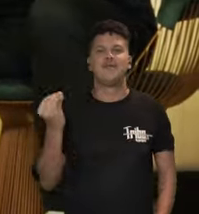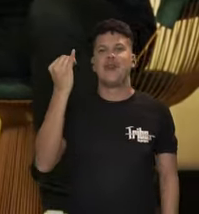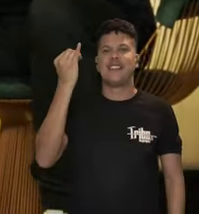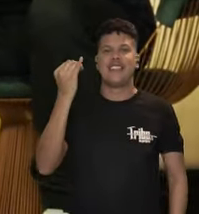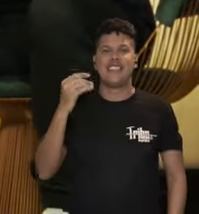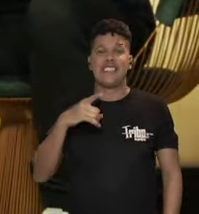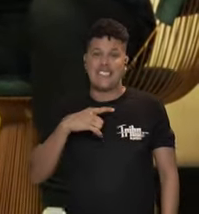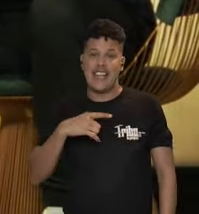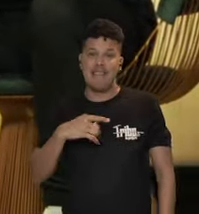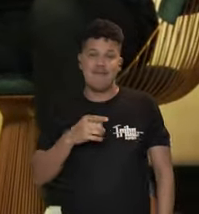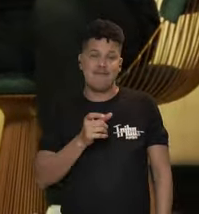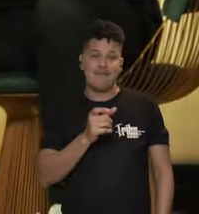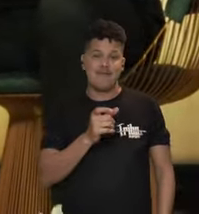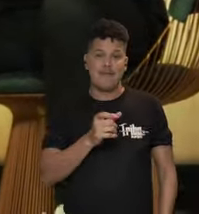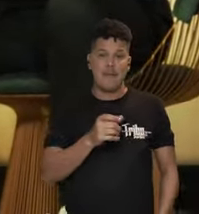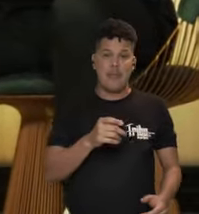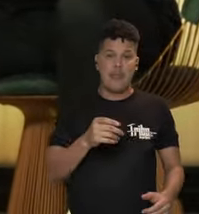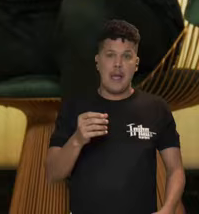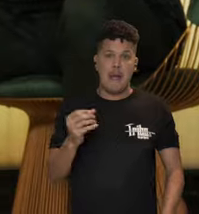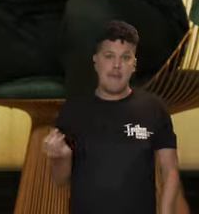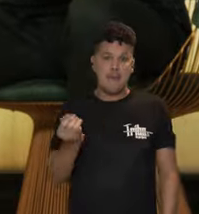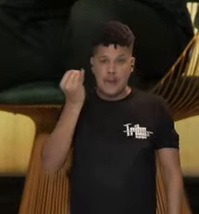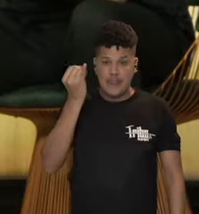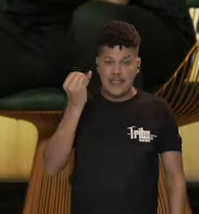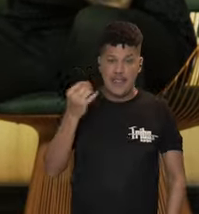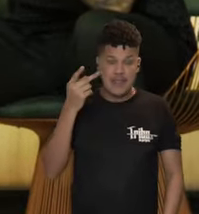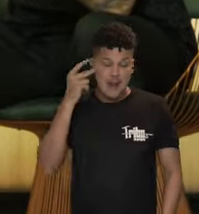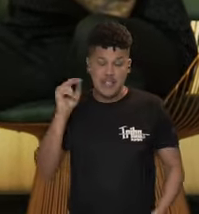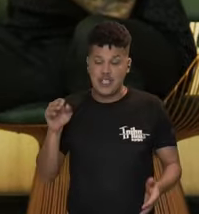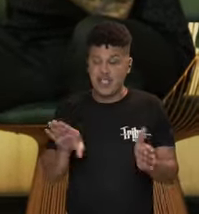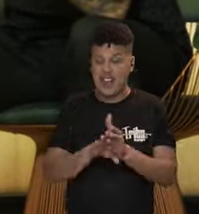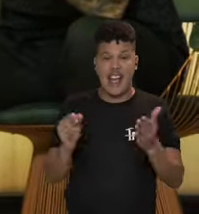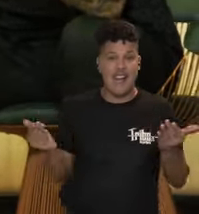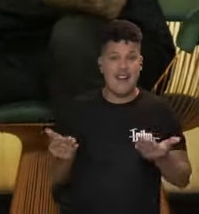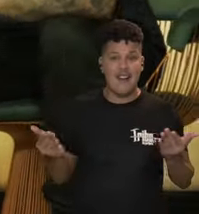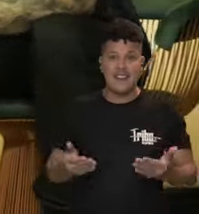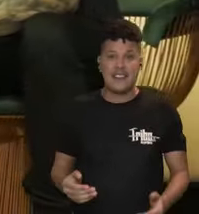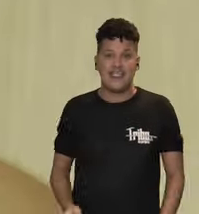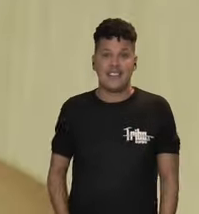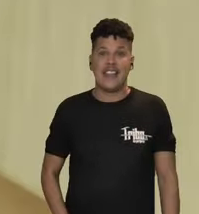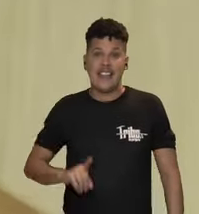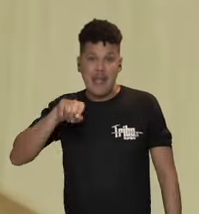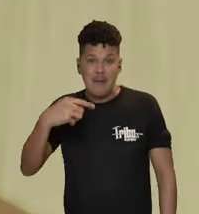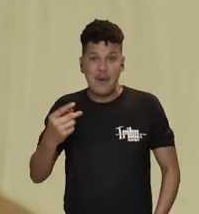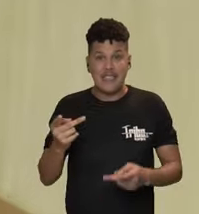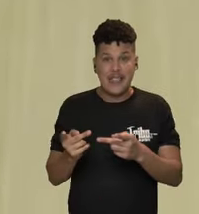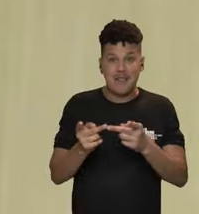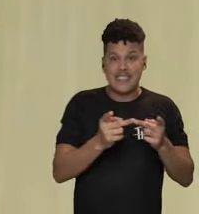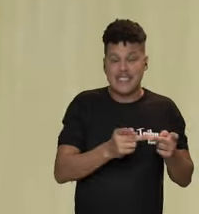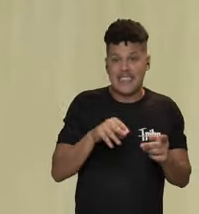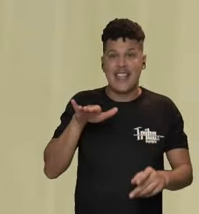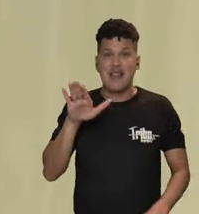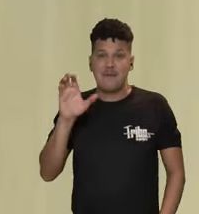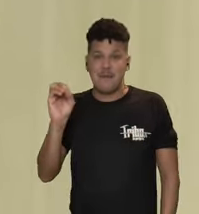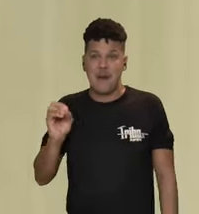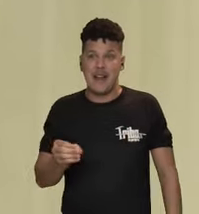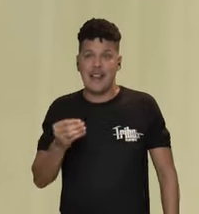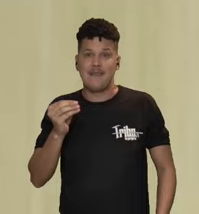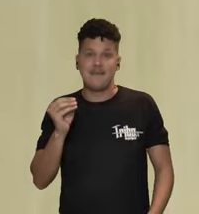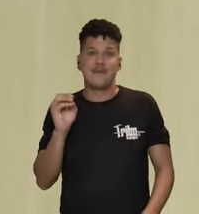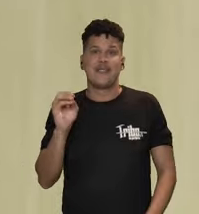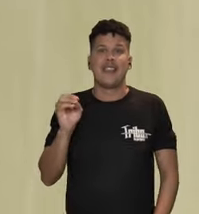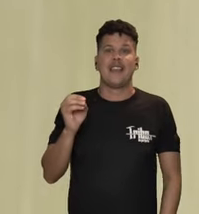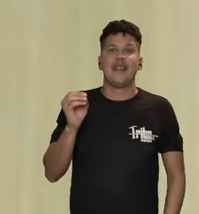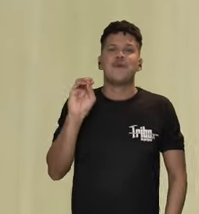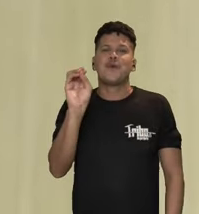uma parcela muito grande pro Tribo da Periferia estar aqui hoje. E é isso aí, Bola. Tô indo te visitar em breve, mano. É isso aí, um beijão pra